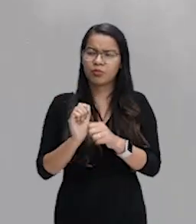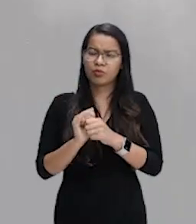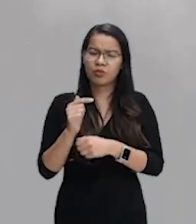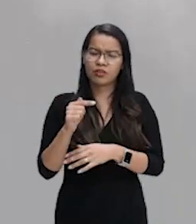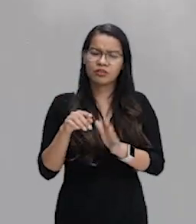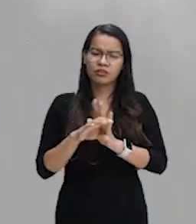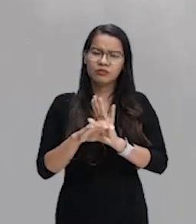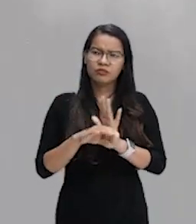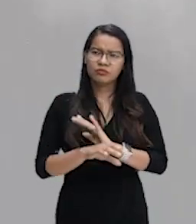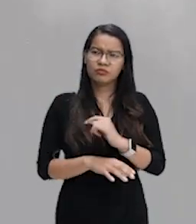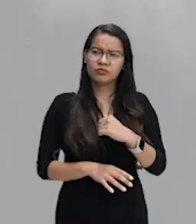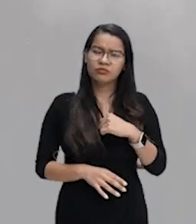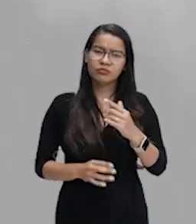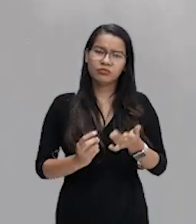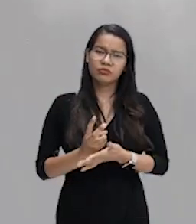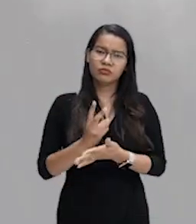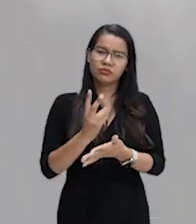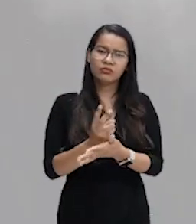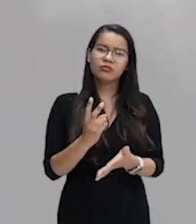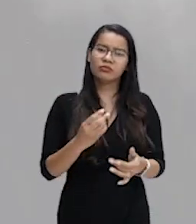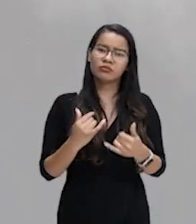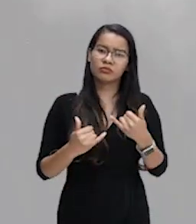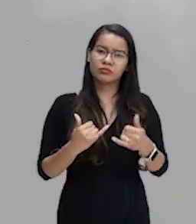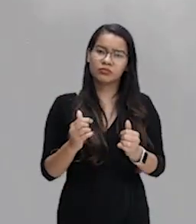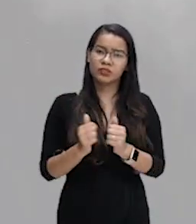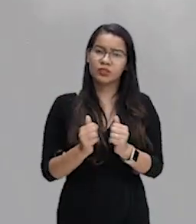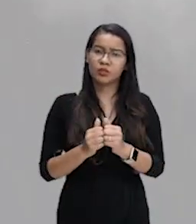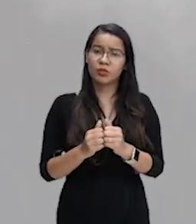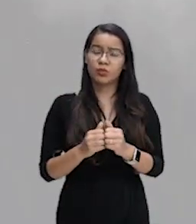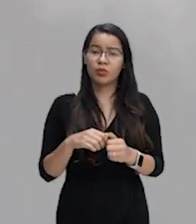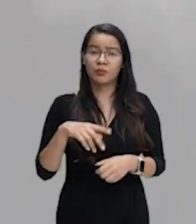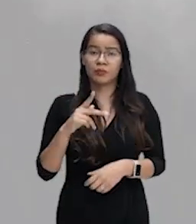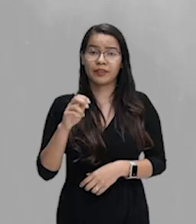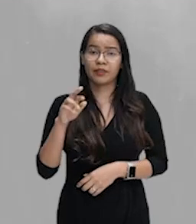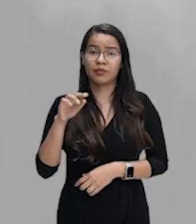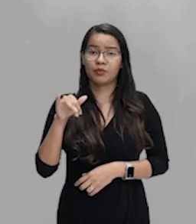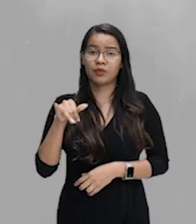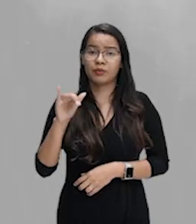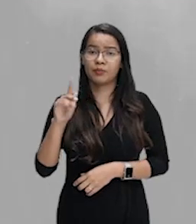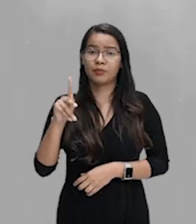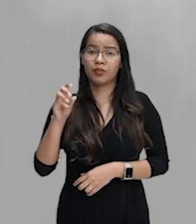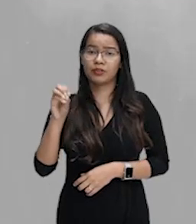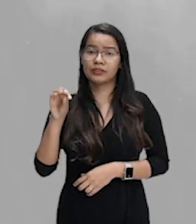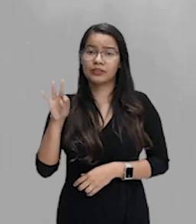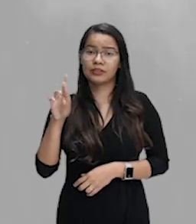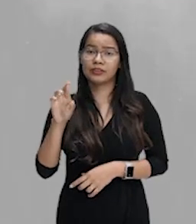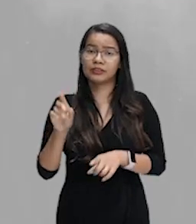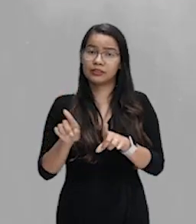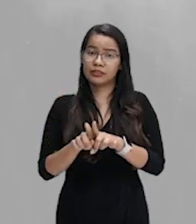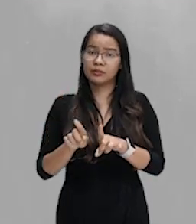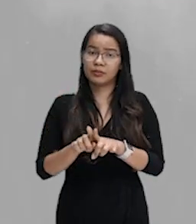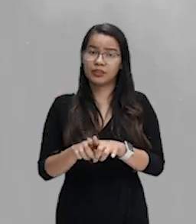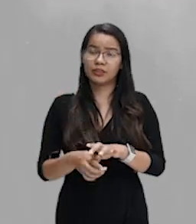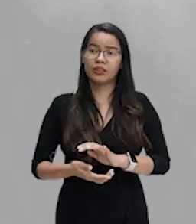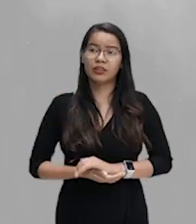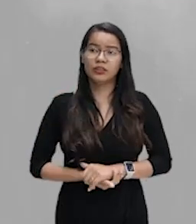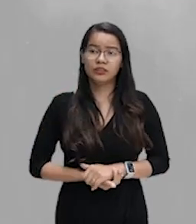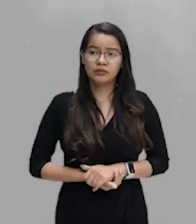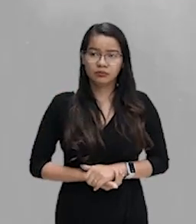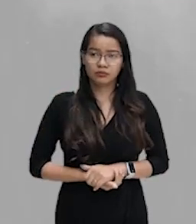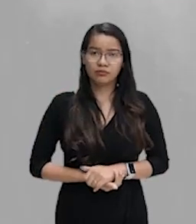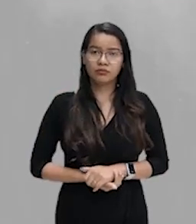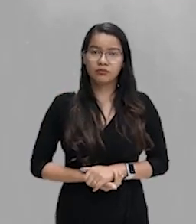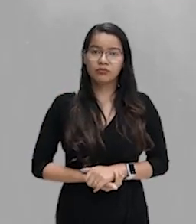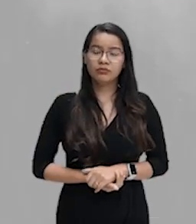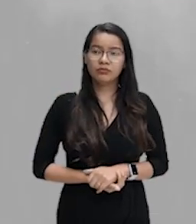brinco que aquela linha do Harry Potter, ele trabalha muito no conceito do surrealismo. O Tim Burton, né, que fez Alice no País das Maravilhas, a Fantástica Fábrica de